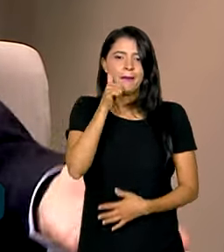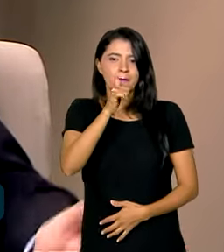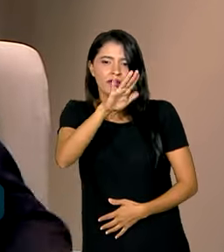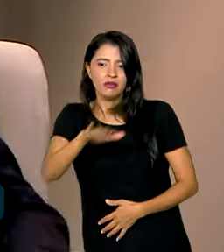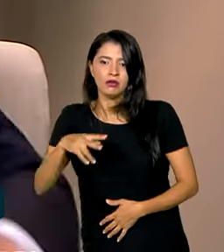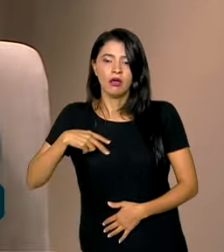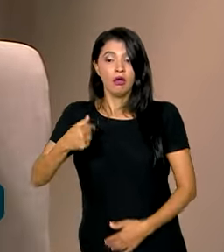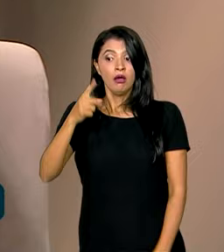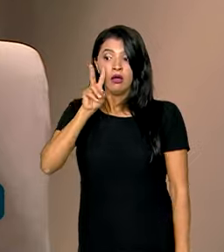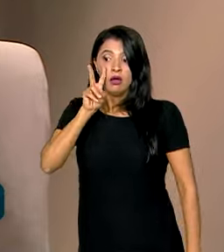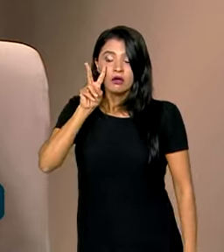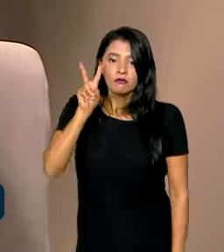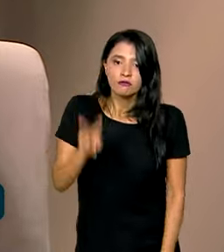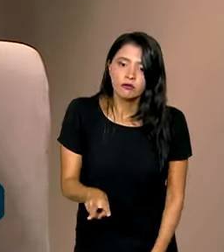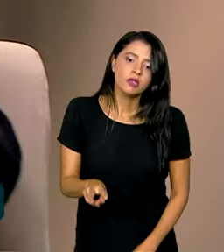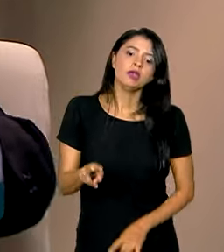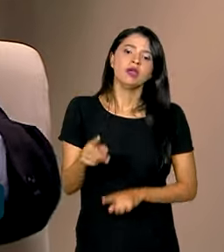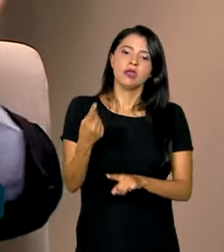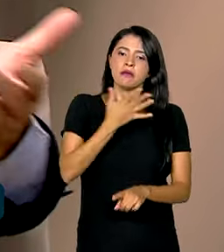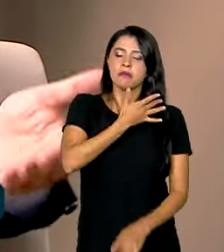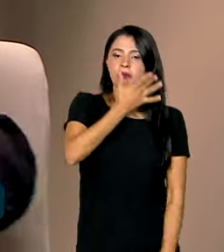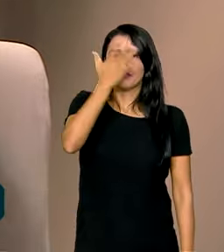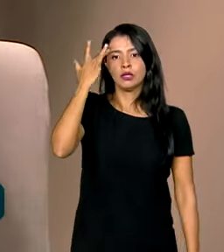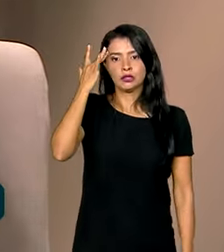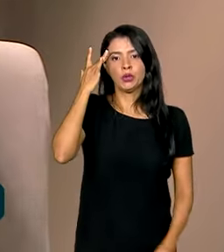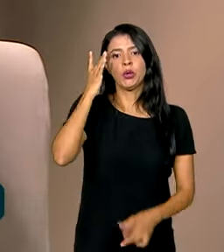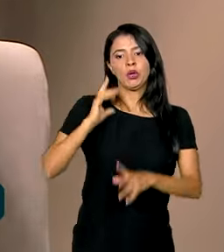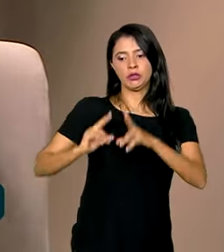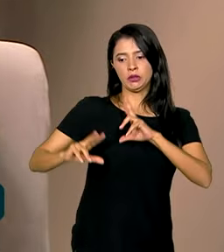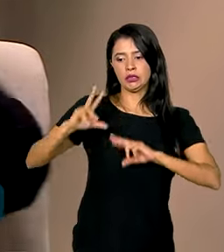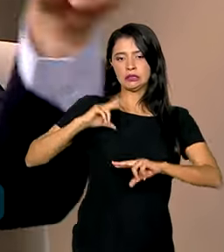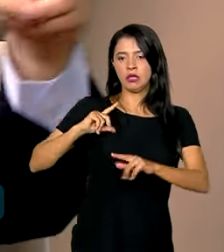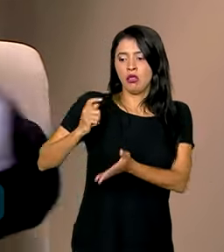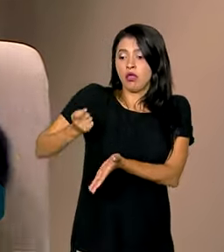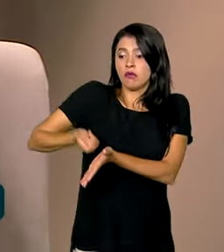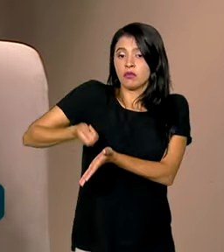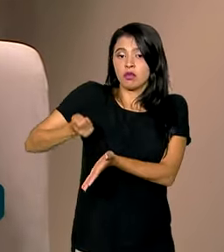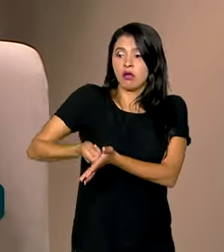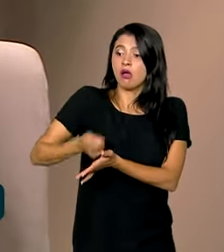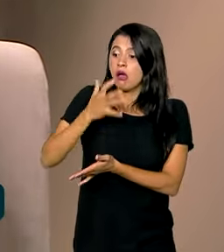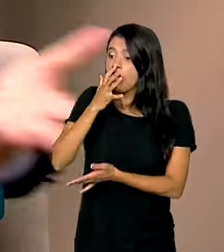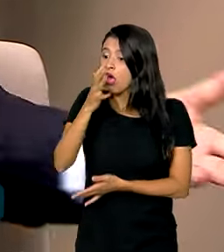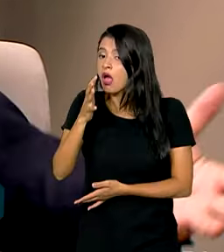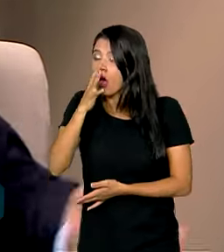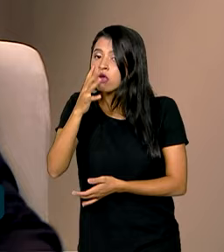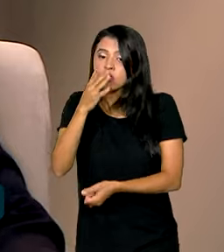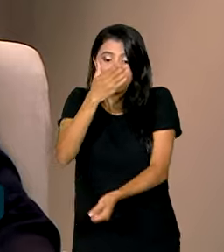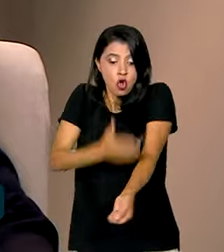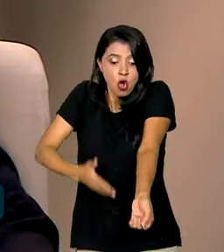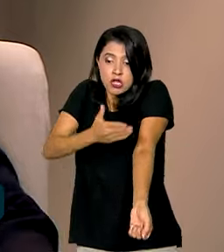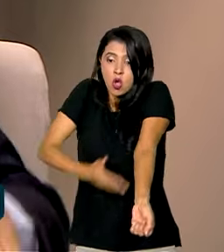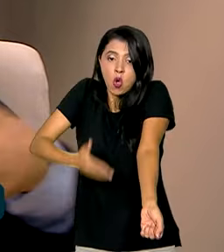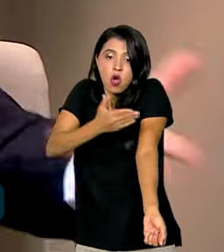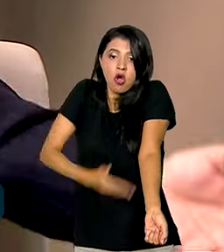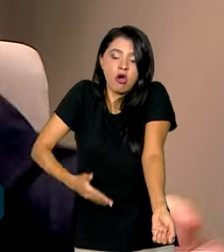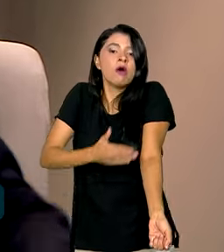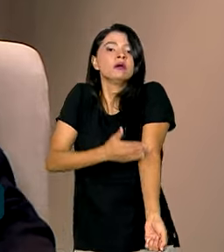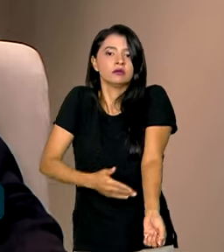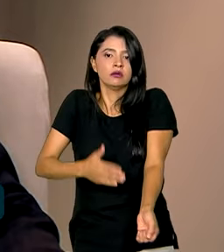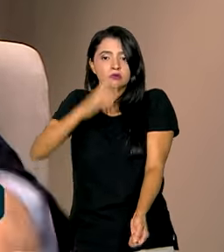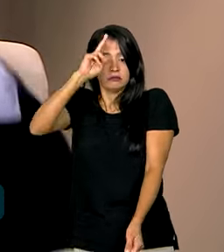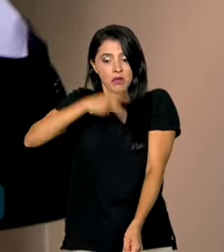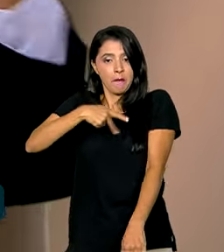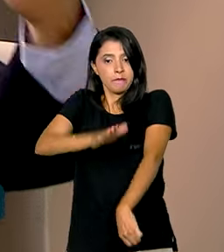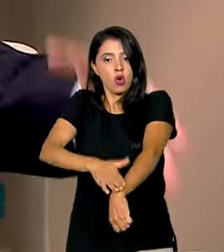vi desde pessoas, adolescentes, sendo obrigados, chantageados a cortar os braços,